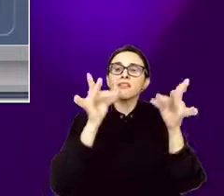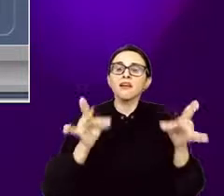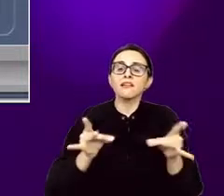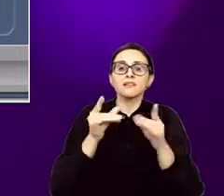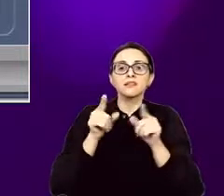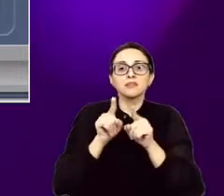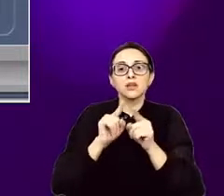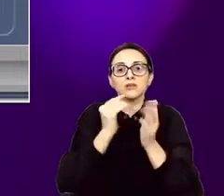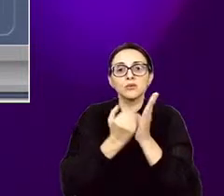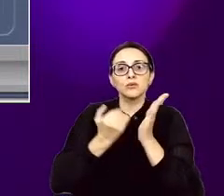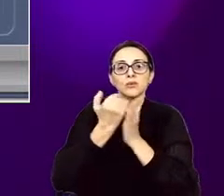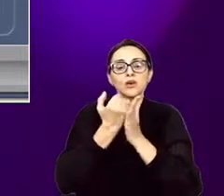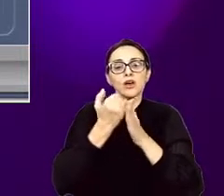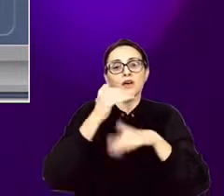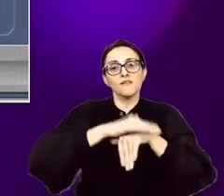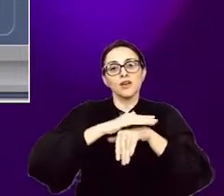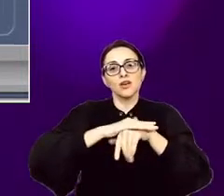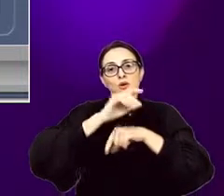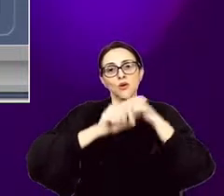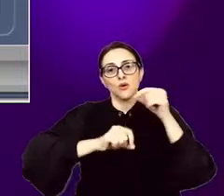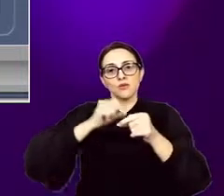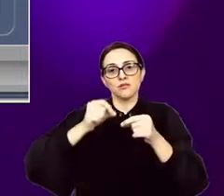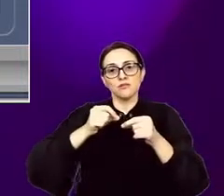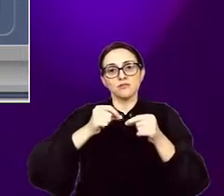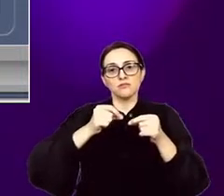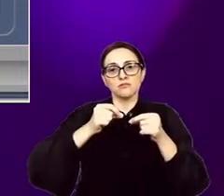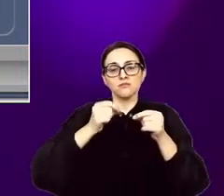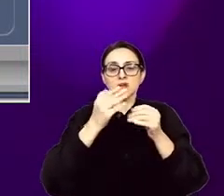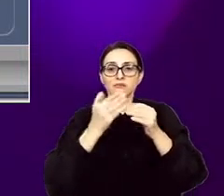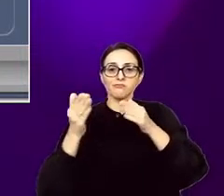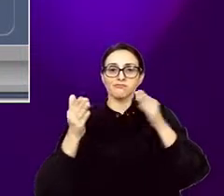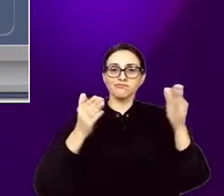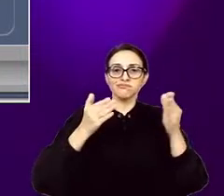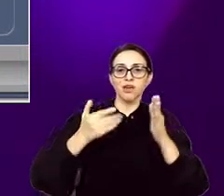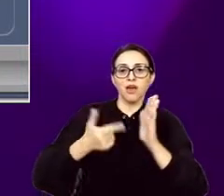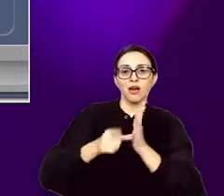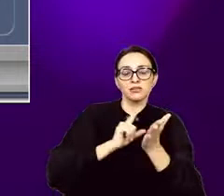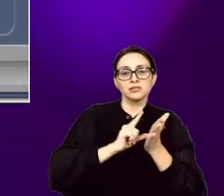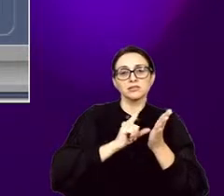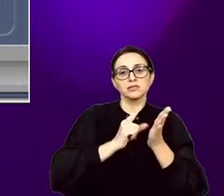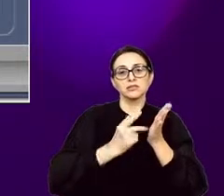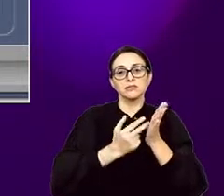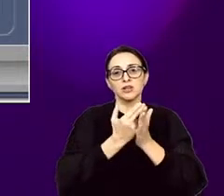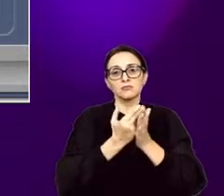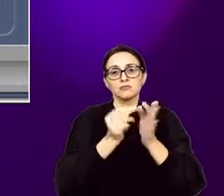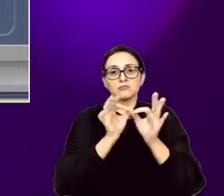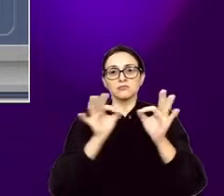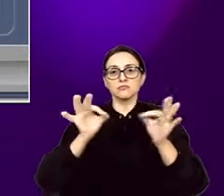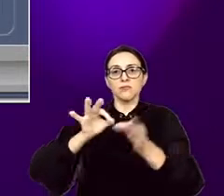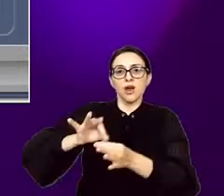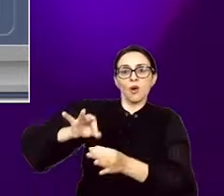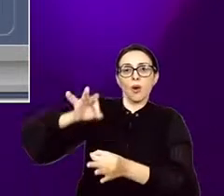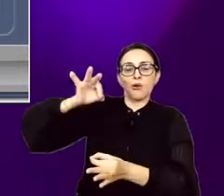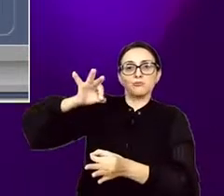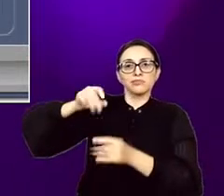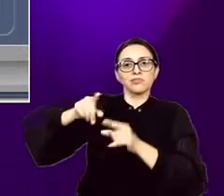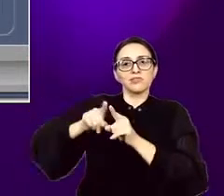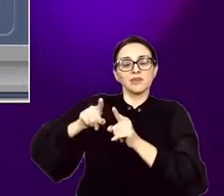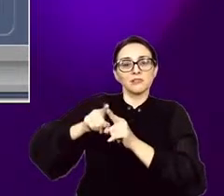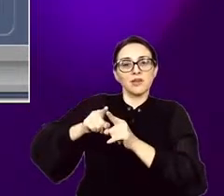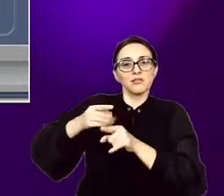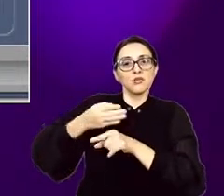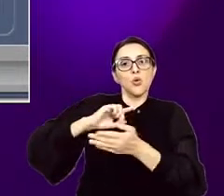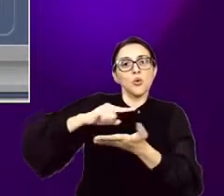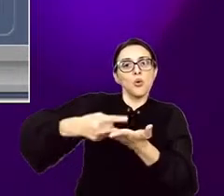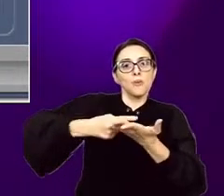além disso, o que a gente tem em relação ao lado contralateral e em relação ao pré-operatório, temos de comprimento do membro e do offset